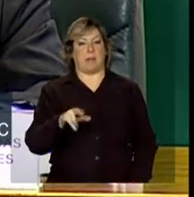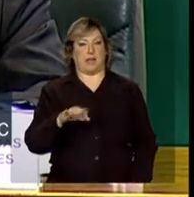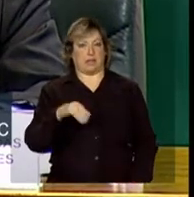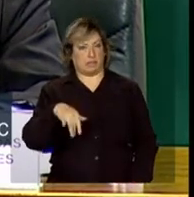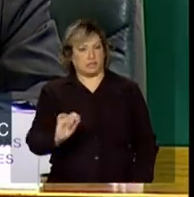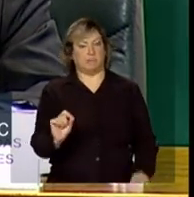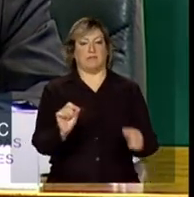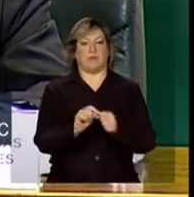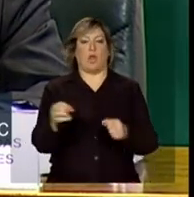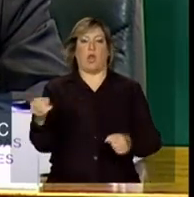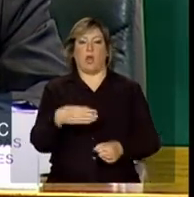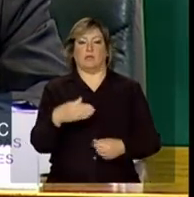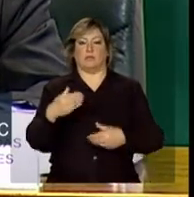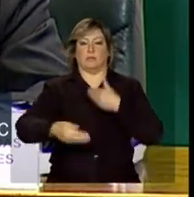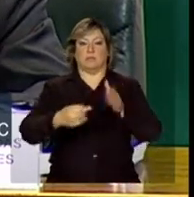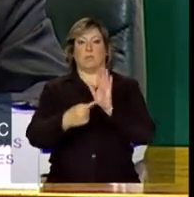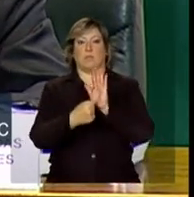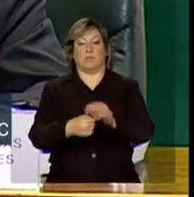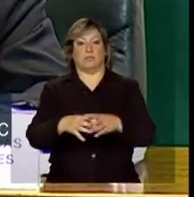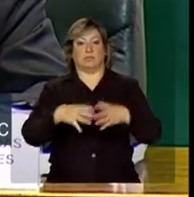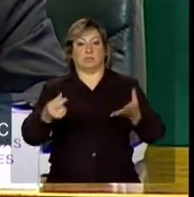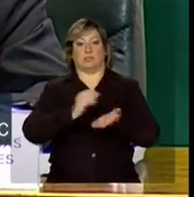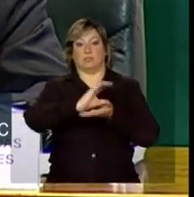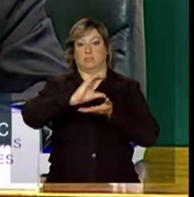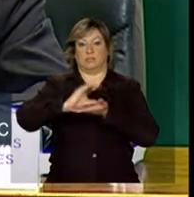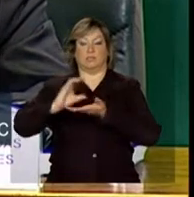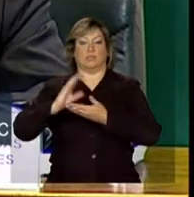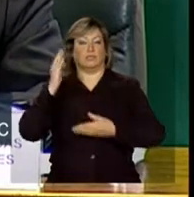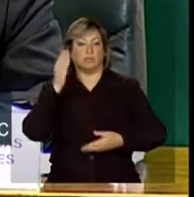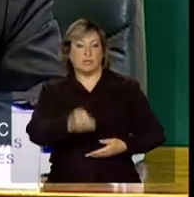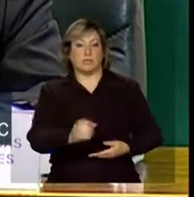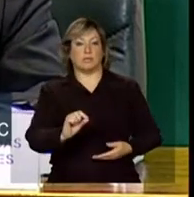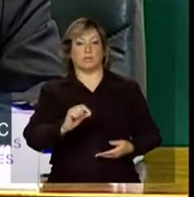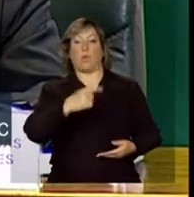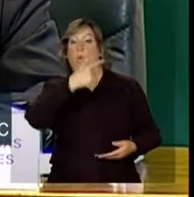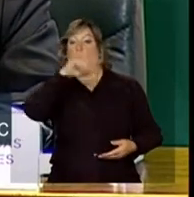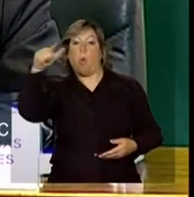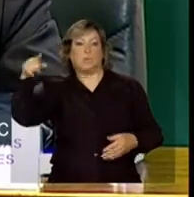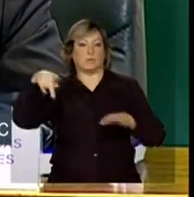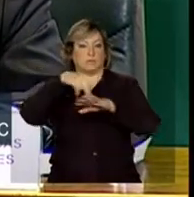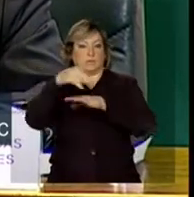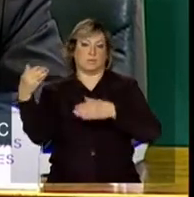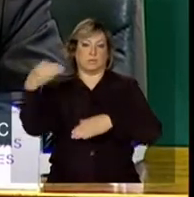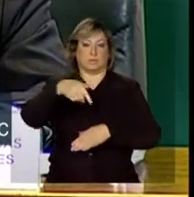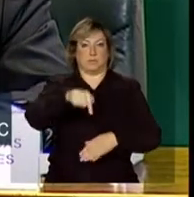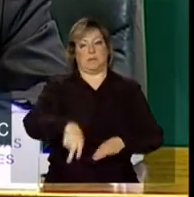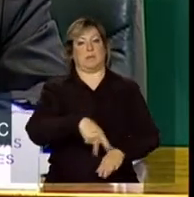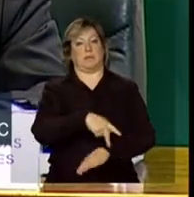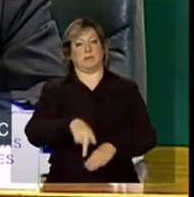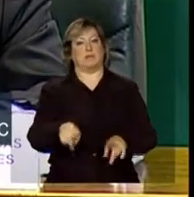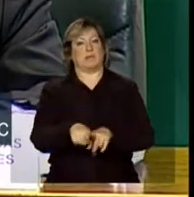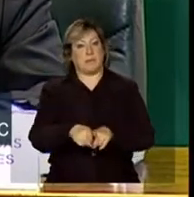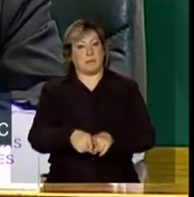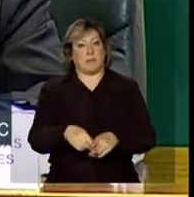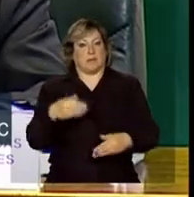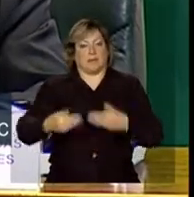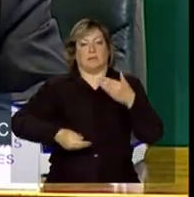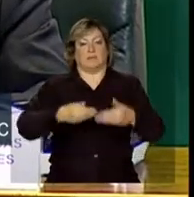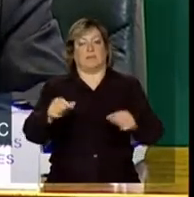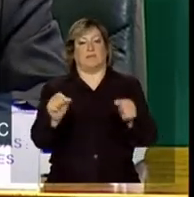resultante tanto do expressivo aumento dos investimentos diretos estrangeiros no país como da aceleração do processo da